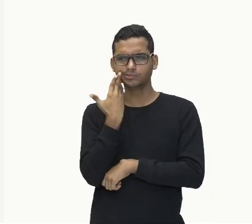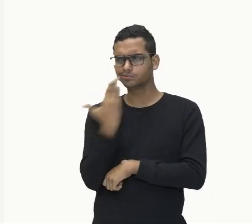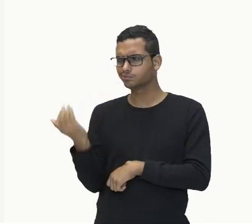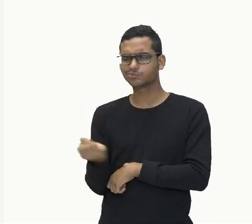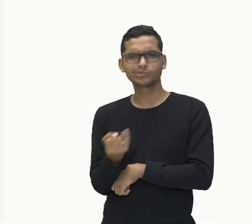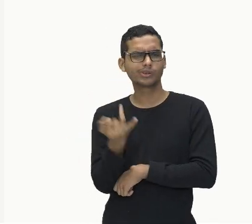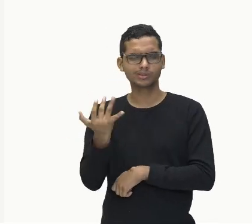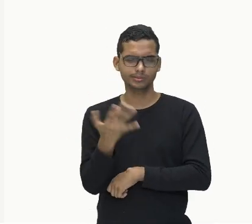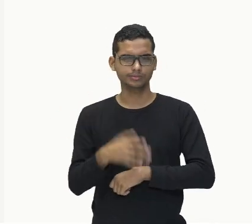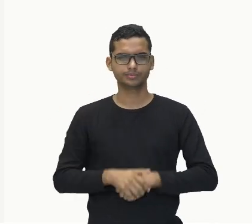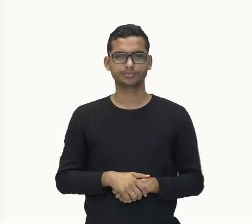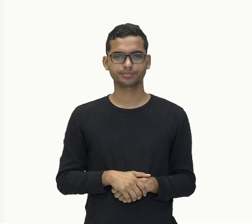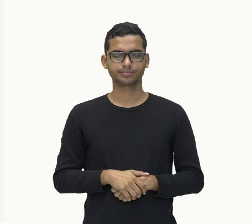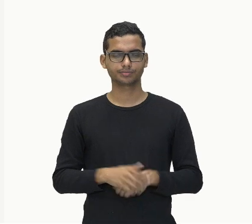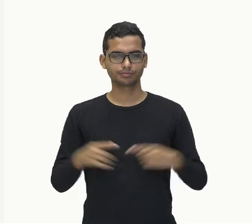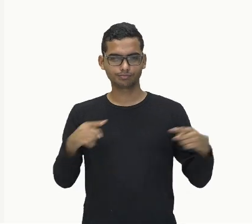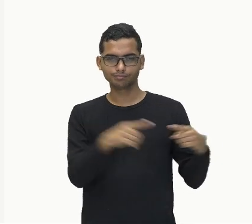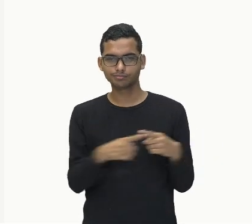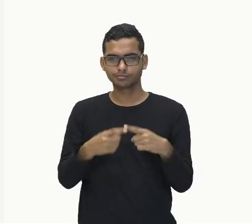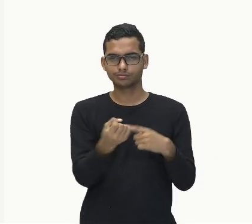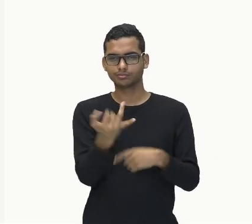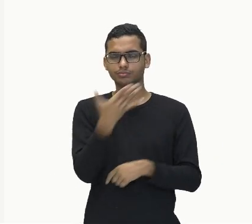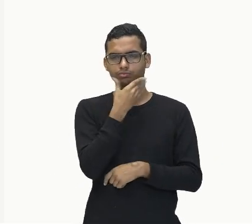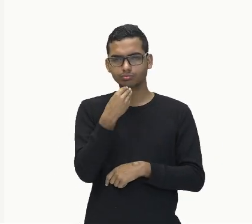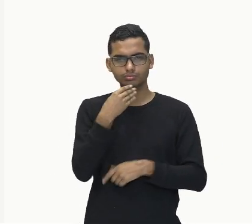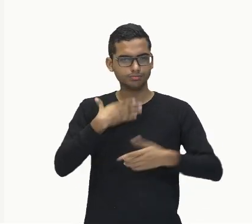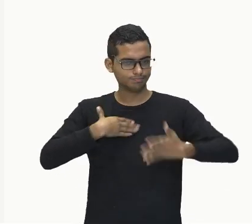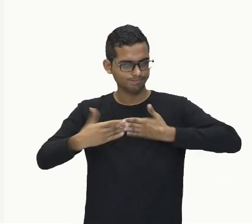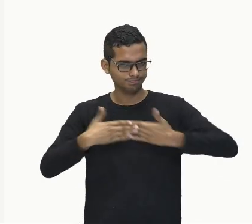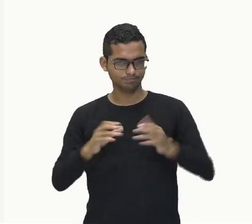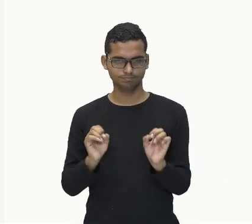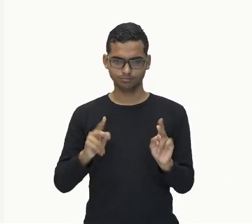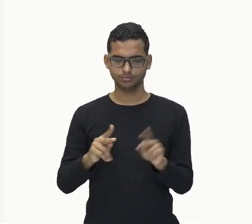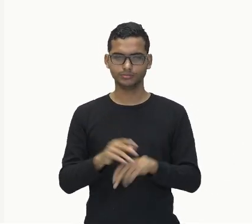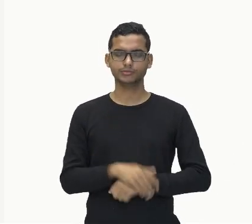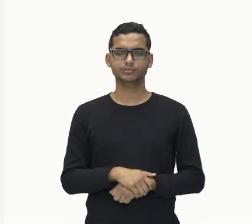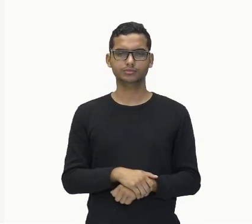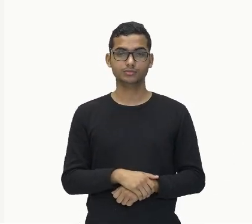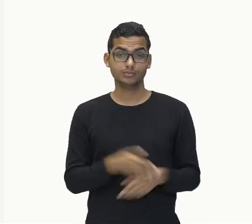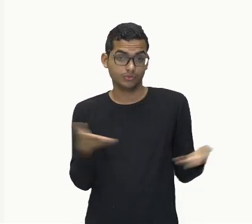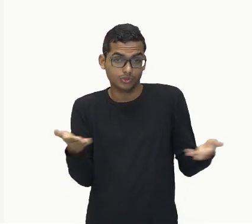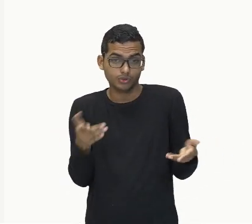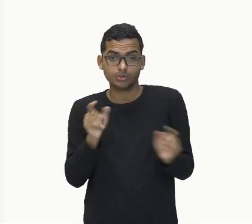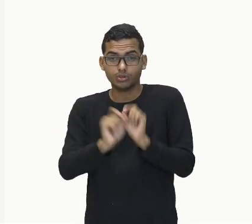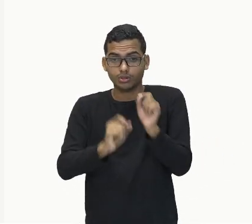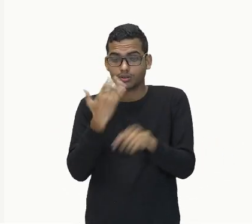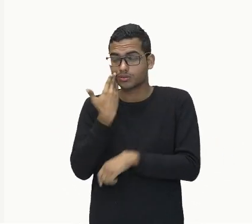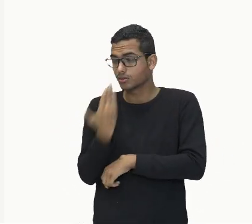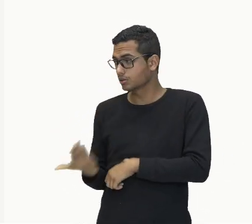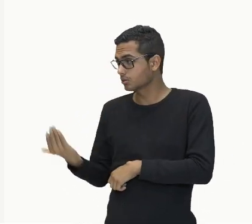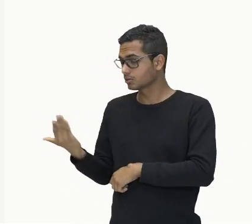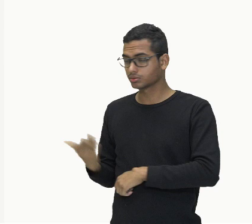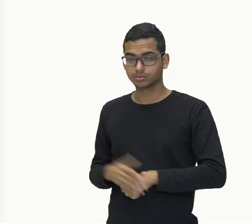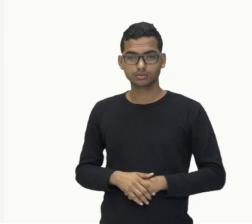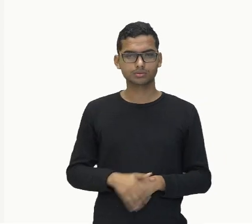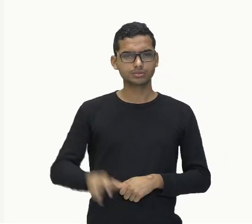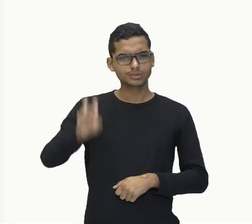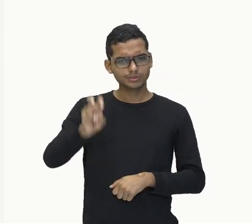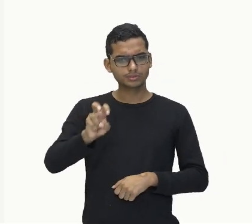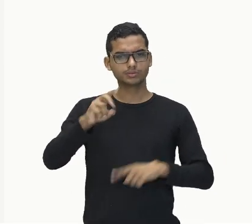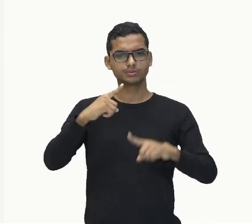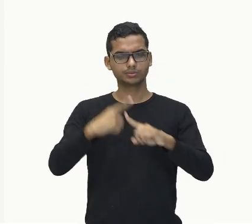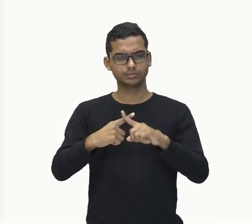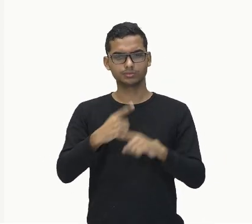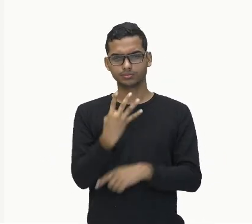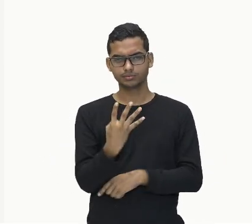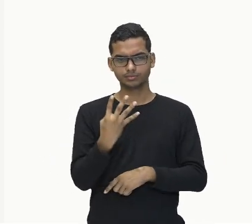combinação da quantidade de homens por 6, independentemente. E aqui, nessa combinação, vai ficar 5 vezes